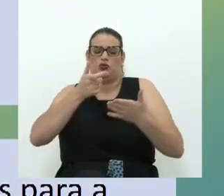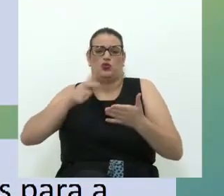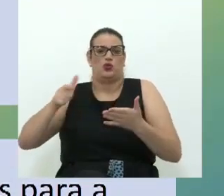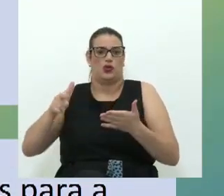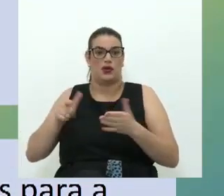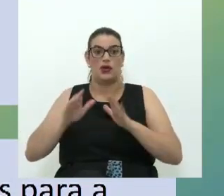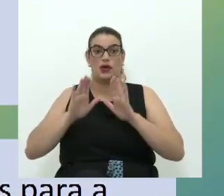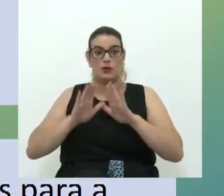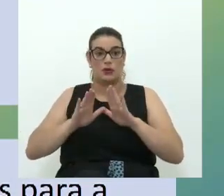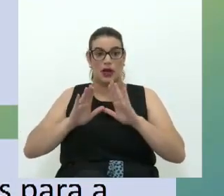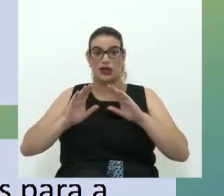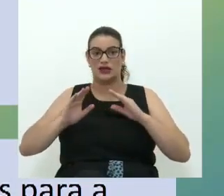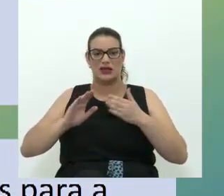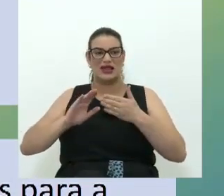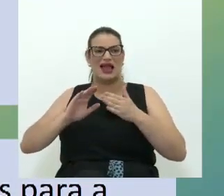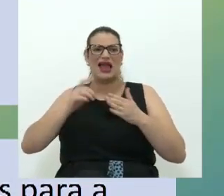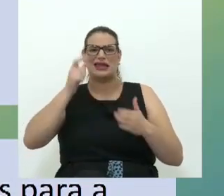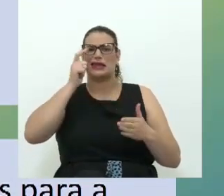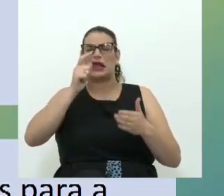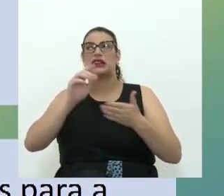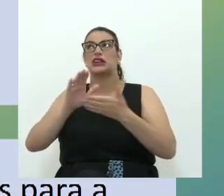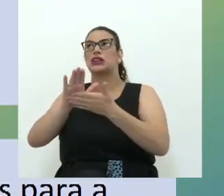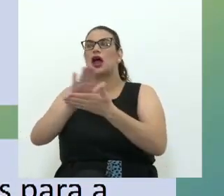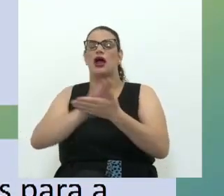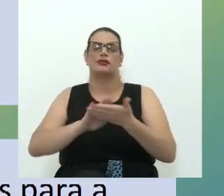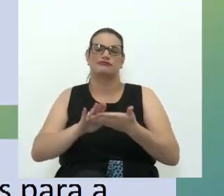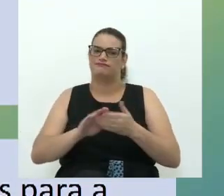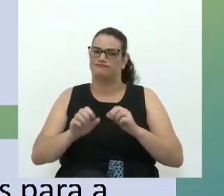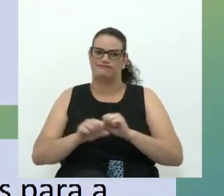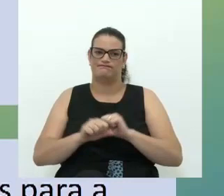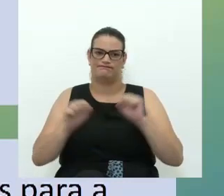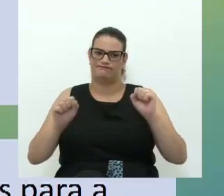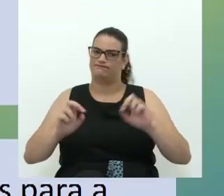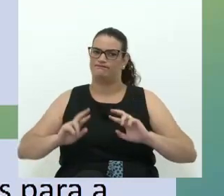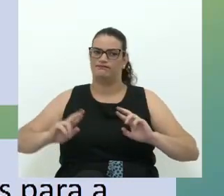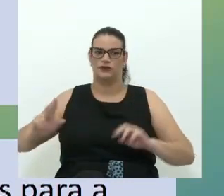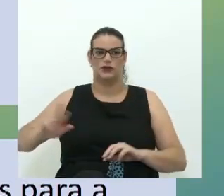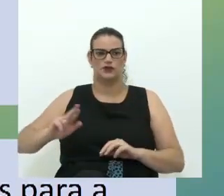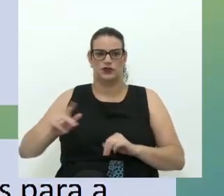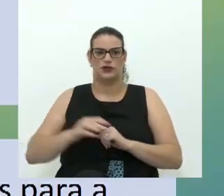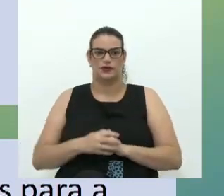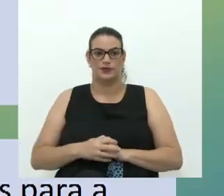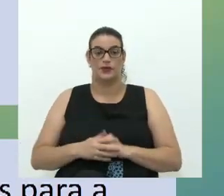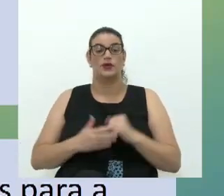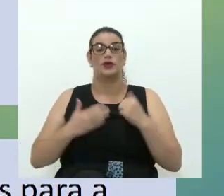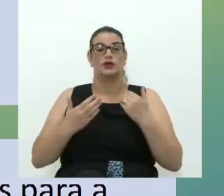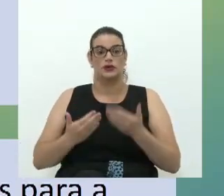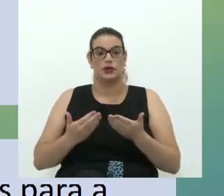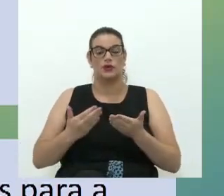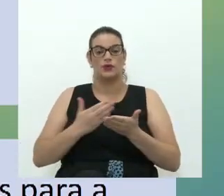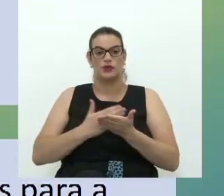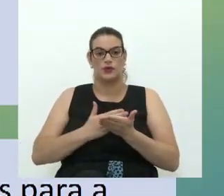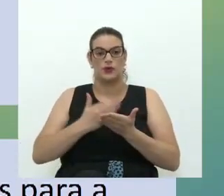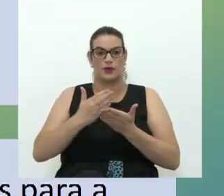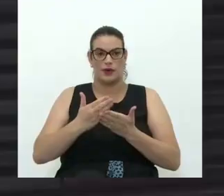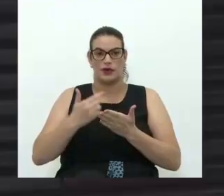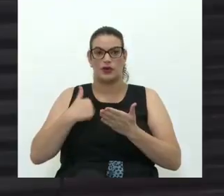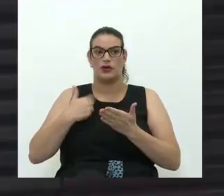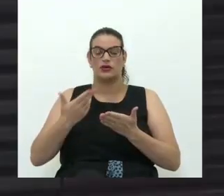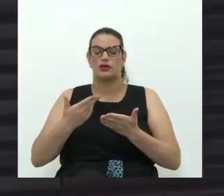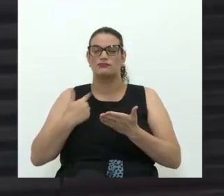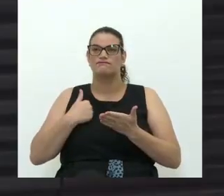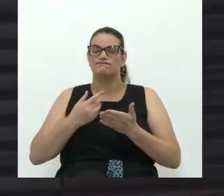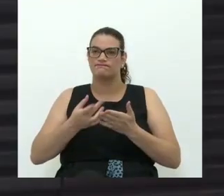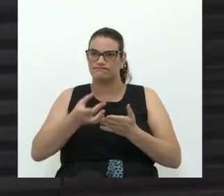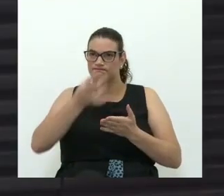que vocês não se interessem por nada isso é diferente e a partir do momento que eu nutro a